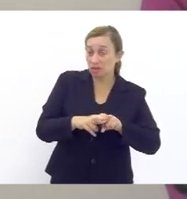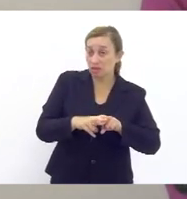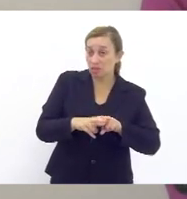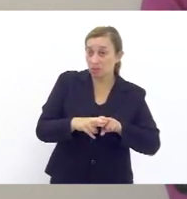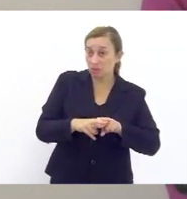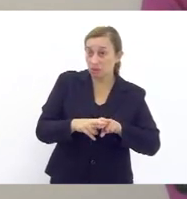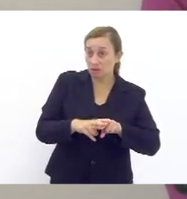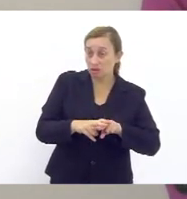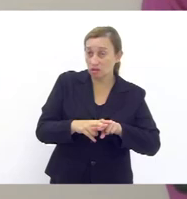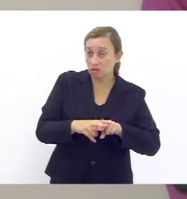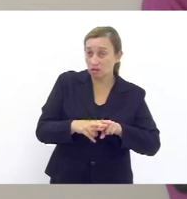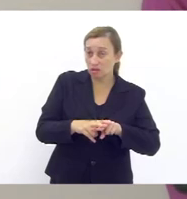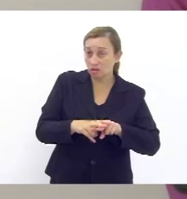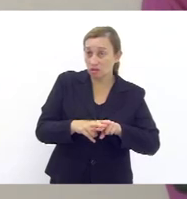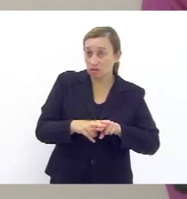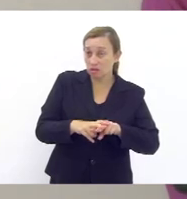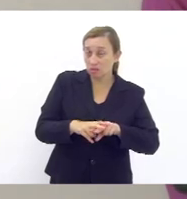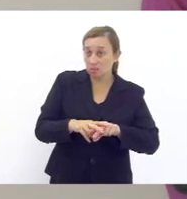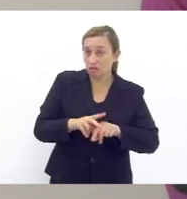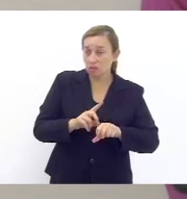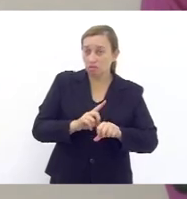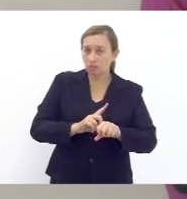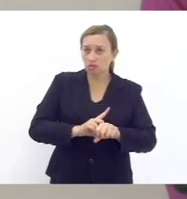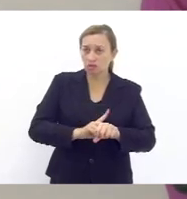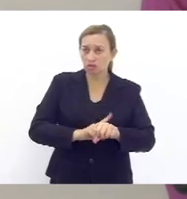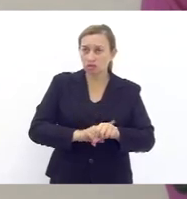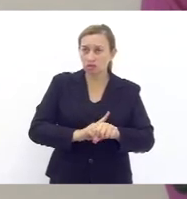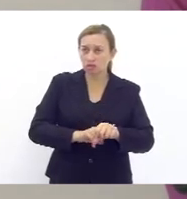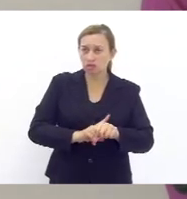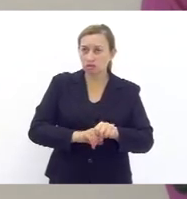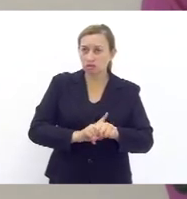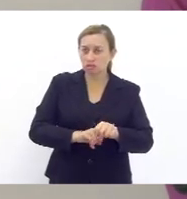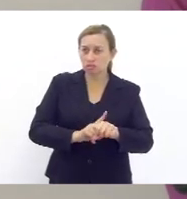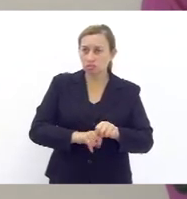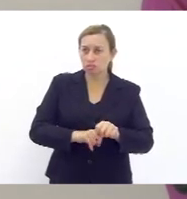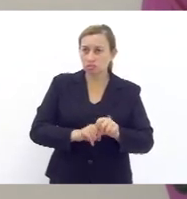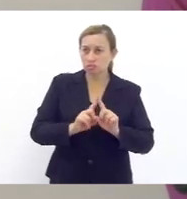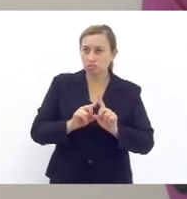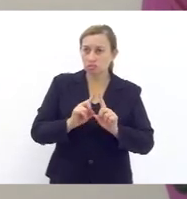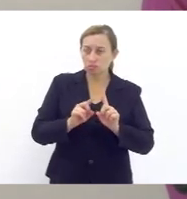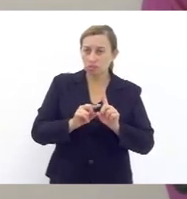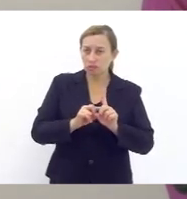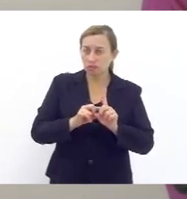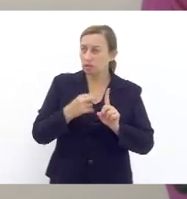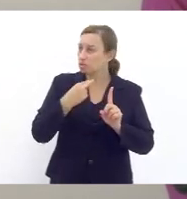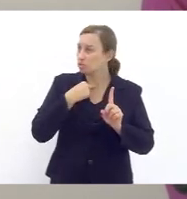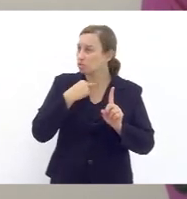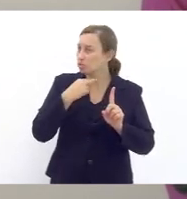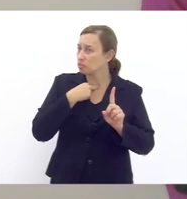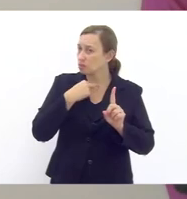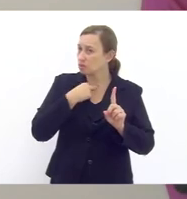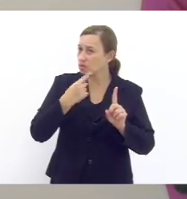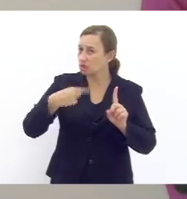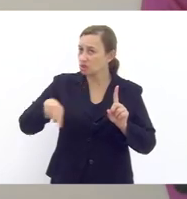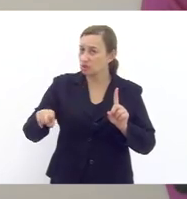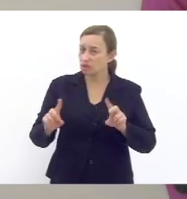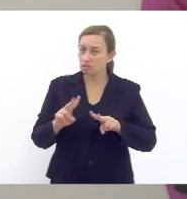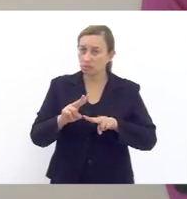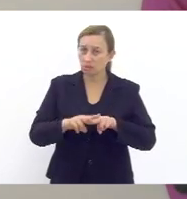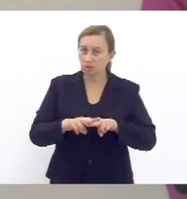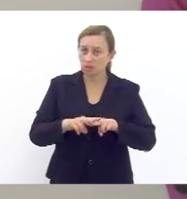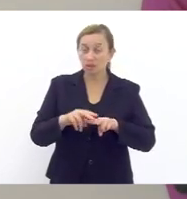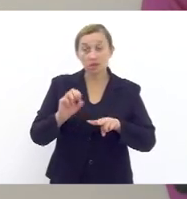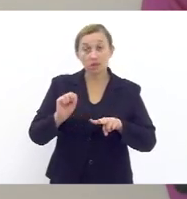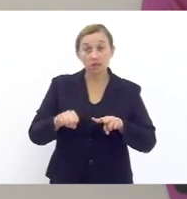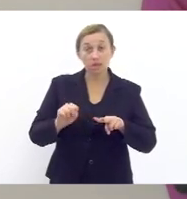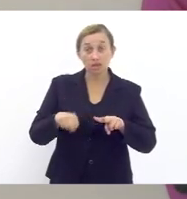vapor de seus seu momento de trabalho aonde elas não deveriam estar em encarceradas e sim